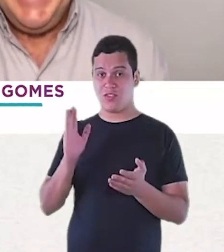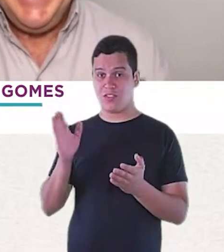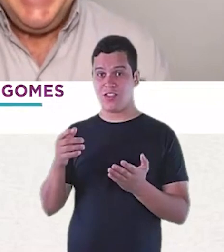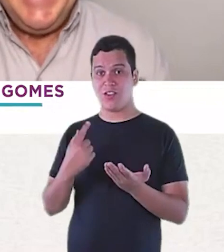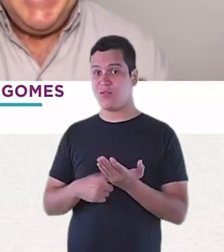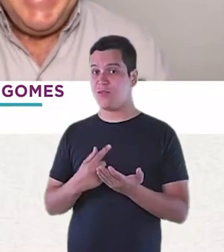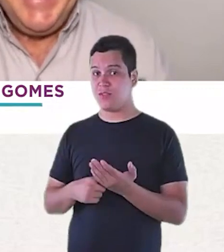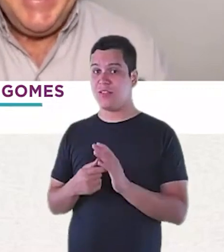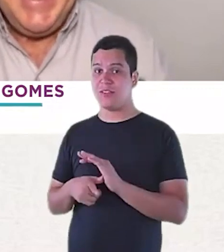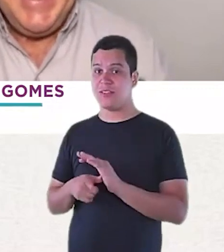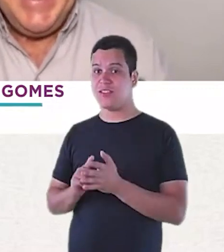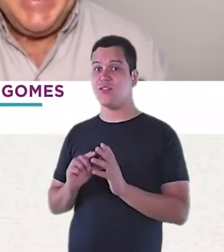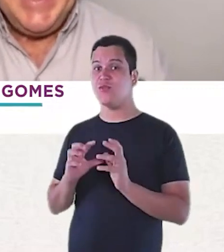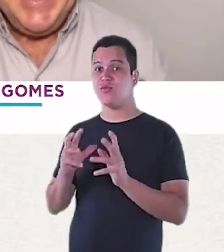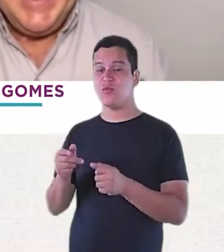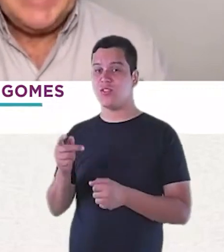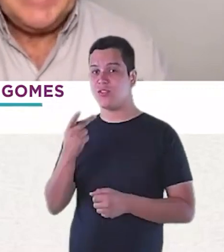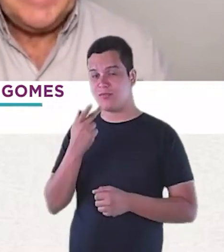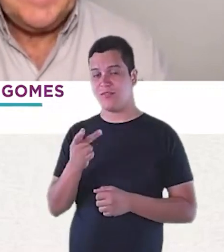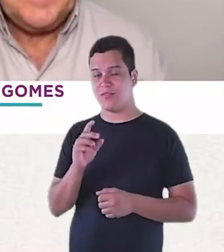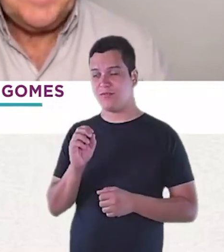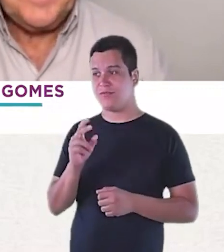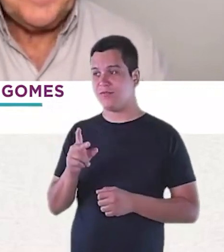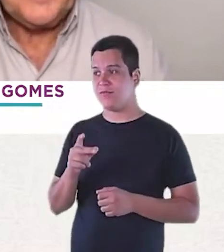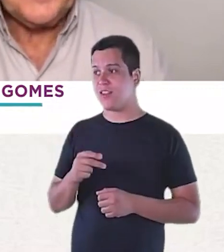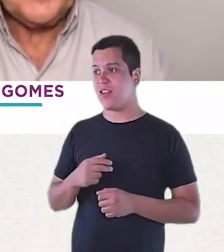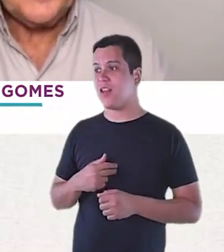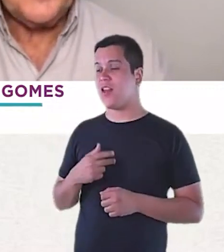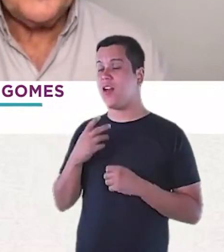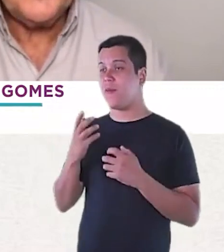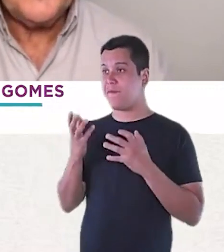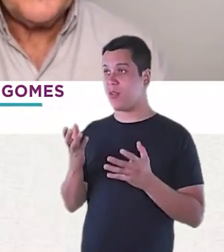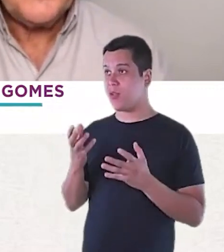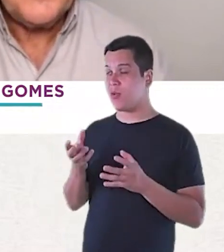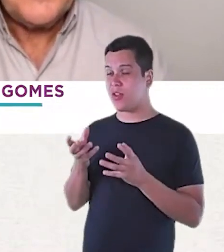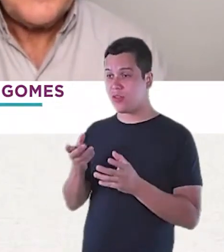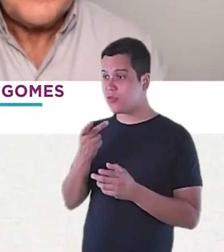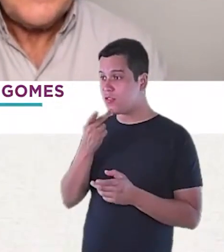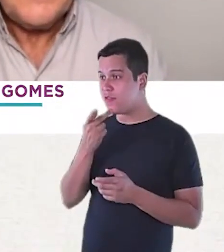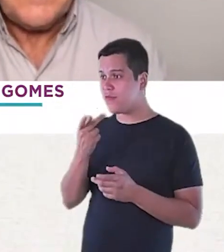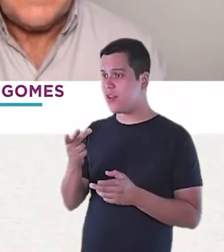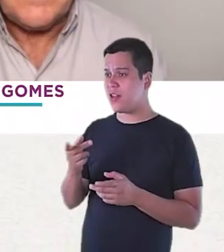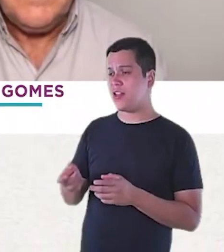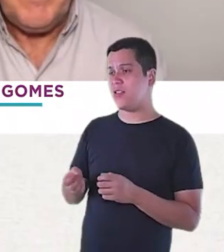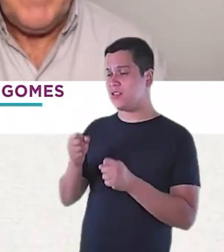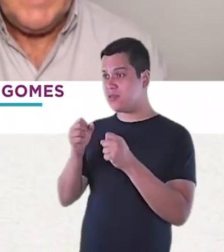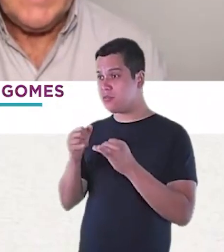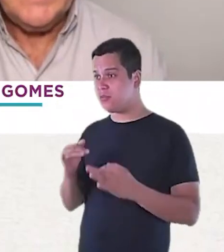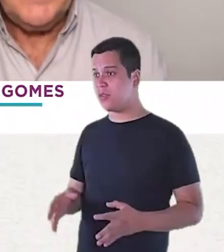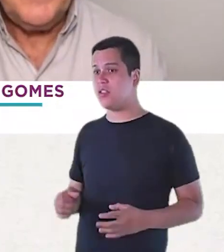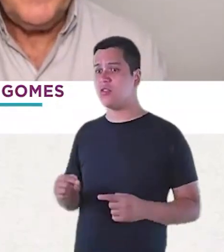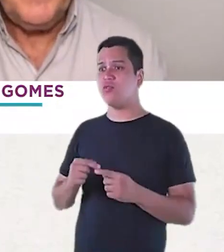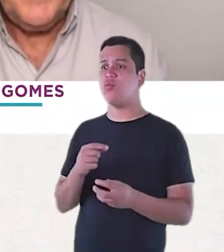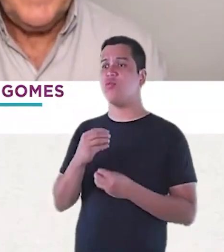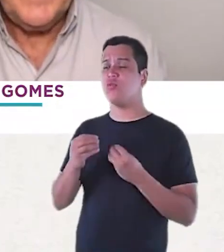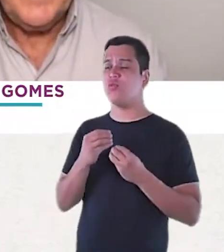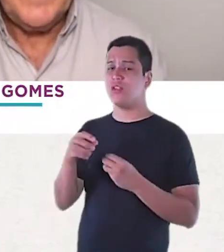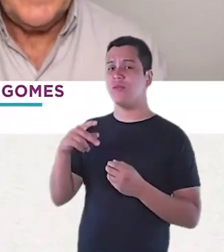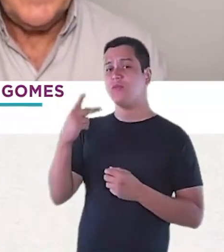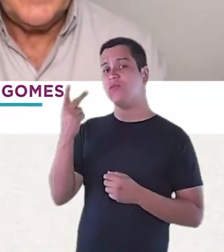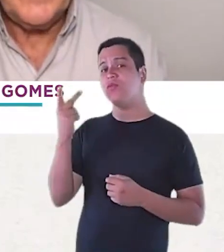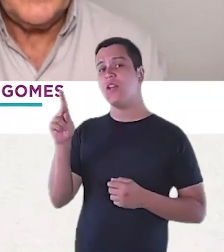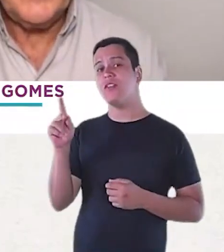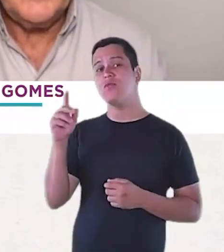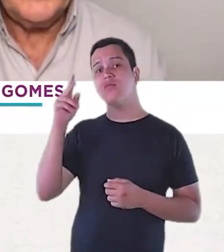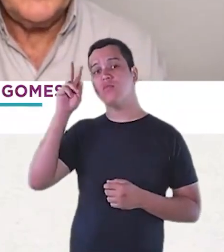Vou pedir que você faça para mim um fio condutor da história do projeto,